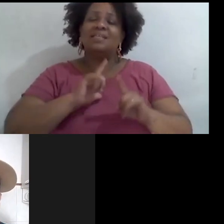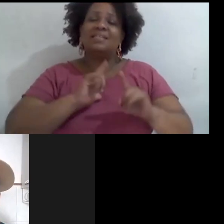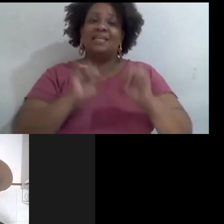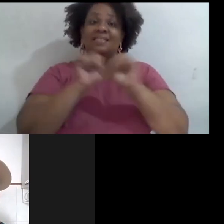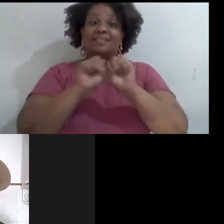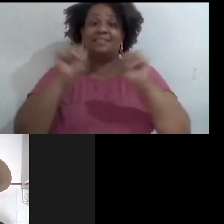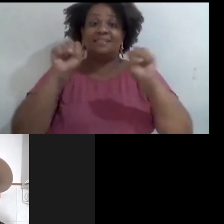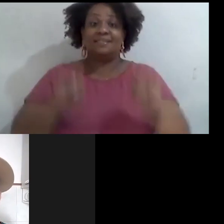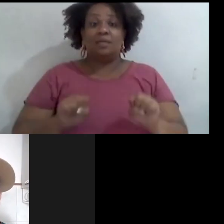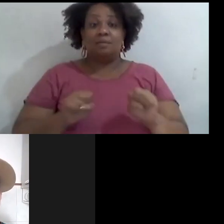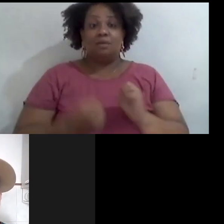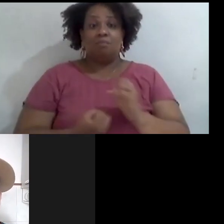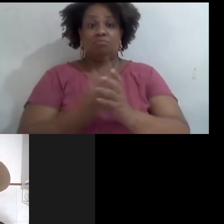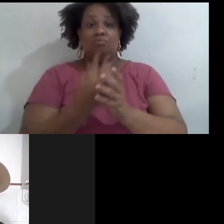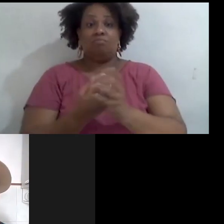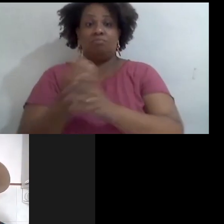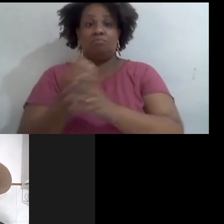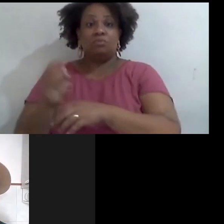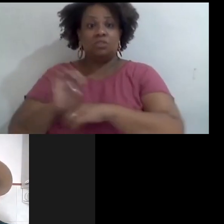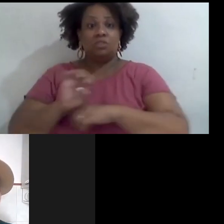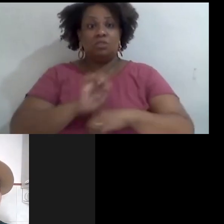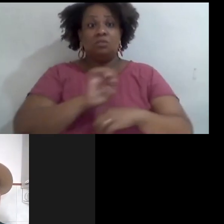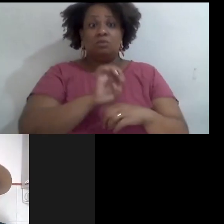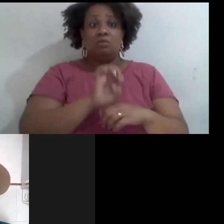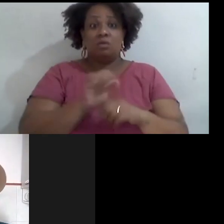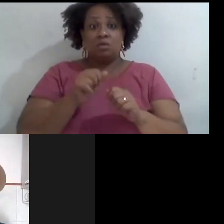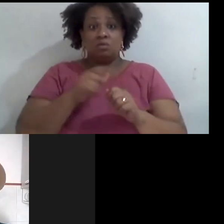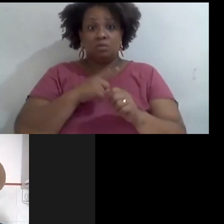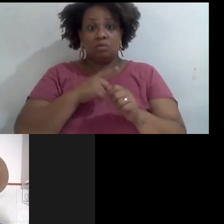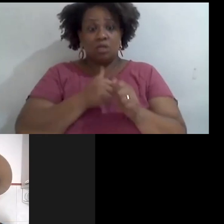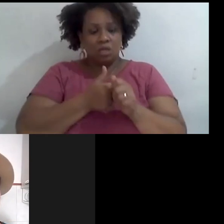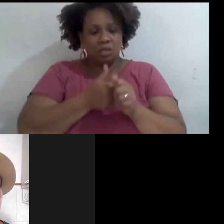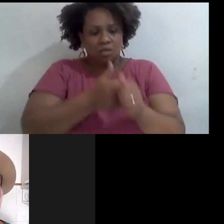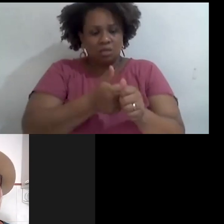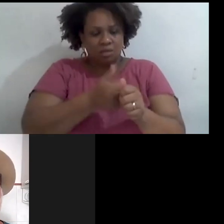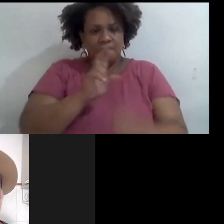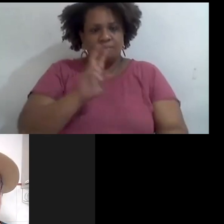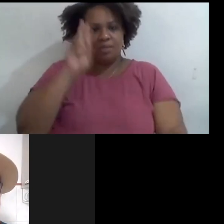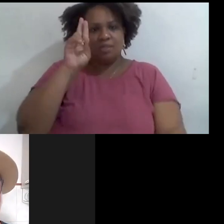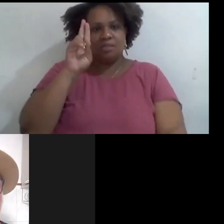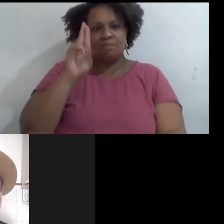sendo construídos no Estado e que eles seguem a mãe Secult